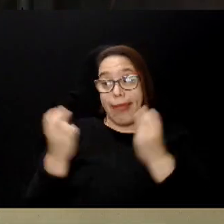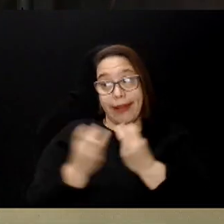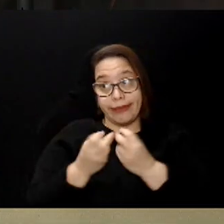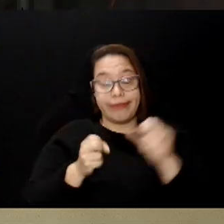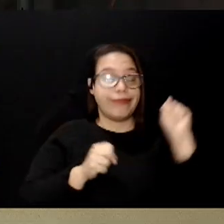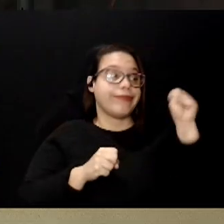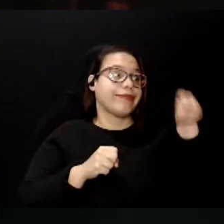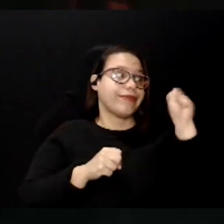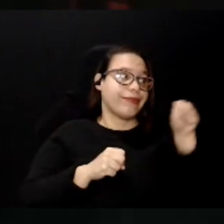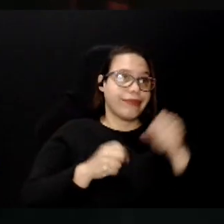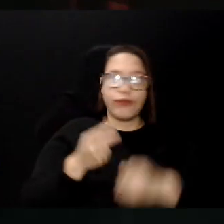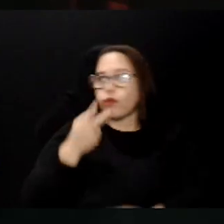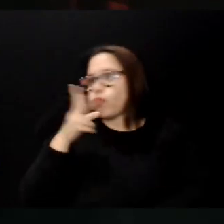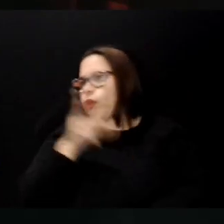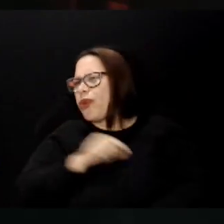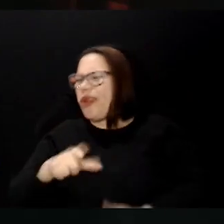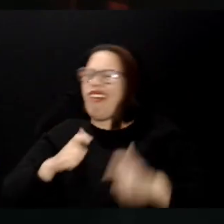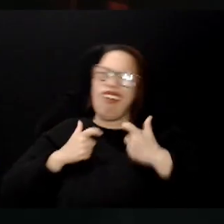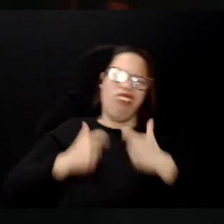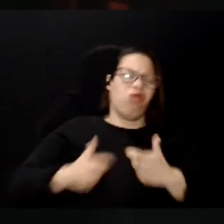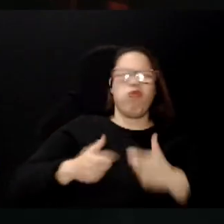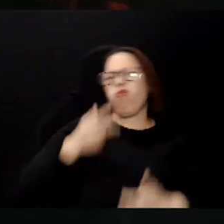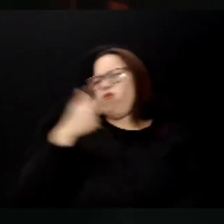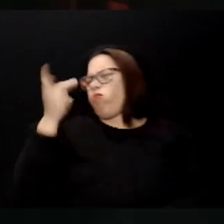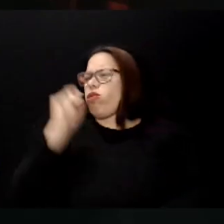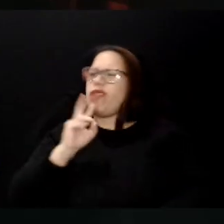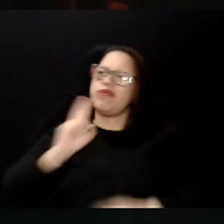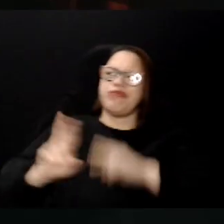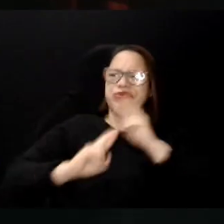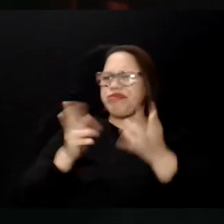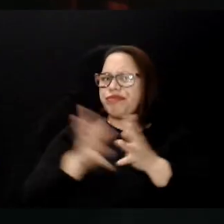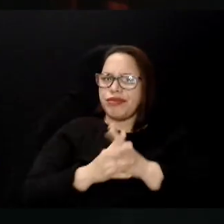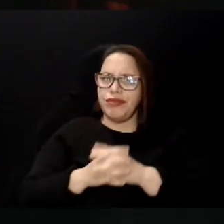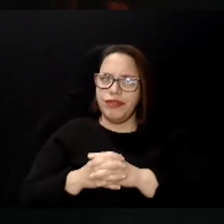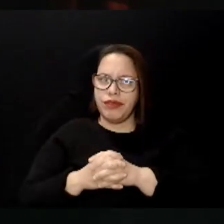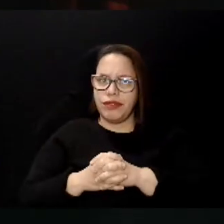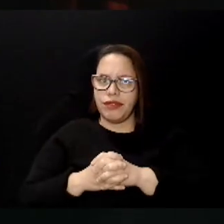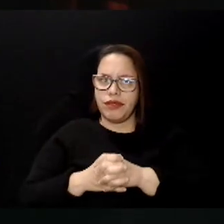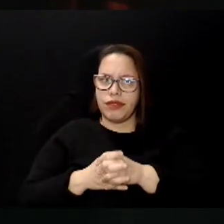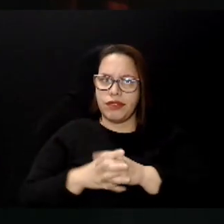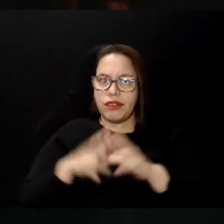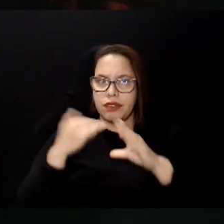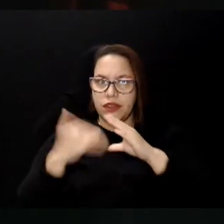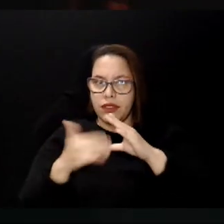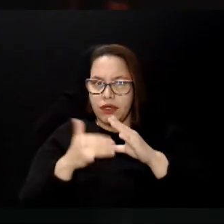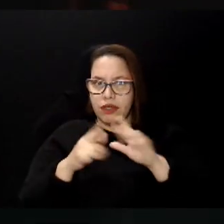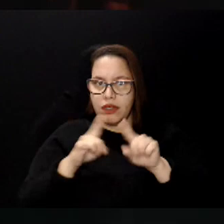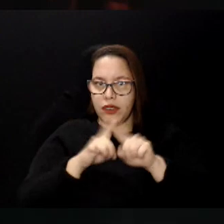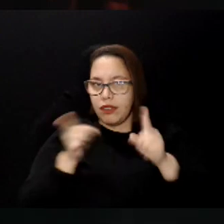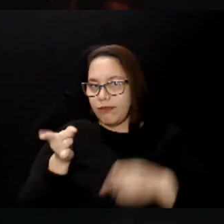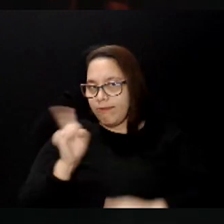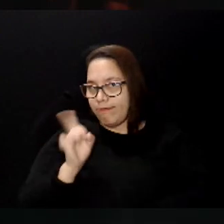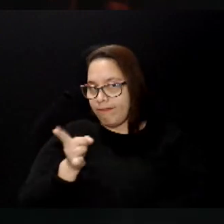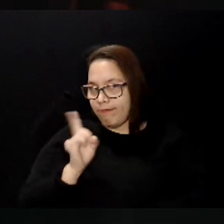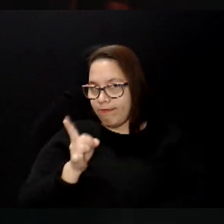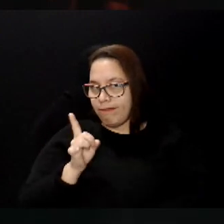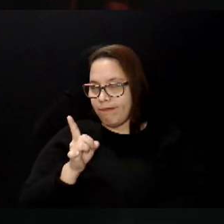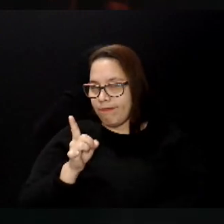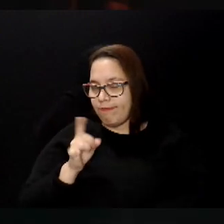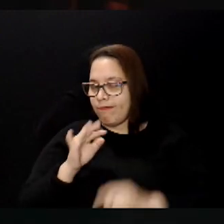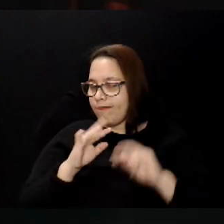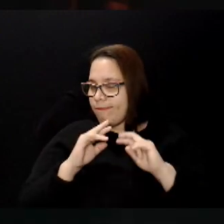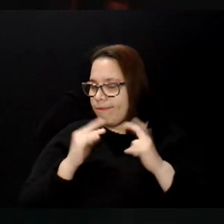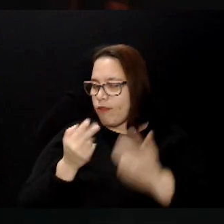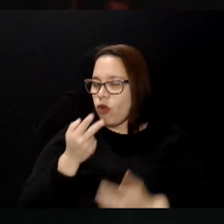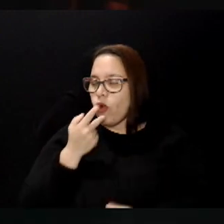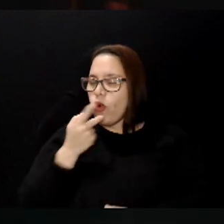é chato, o que você está falando? Eu só estou respondendo aqui uma mensagem, mas não, se alguém que está à sua volta falou assim, o que você acha? Deixa o